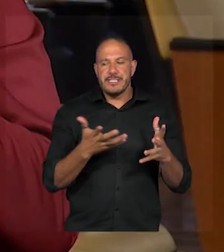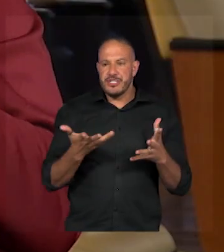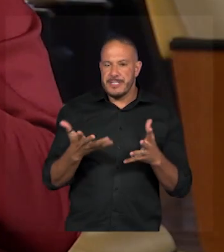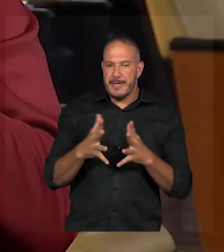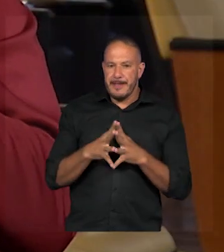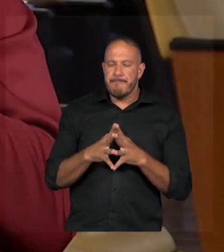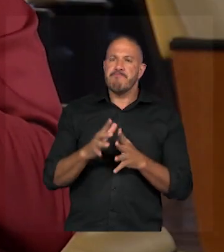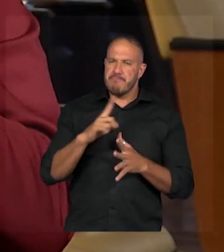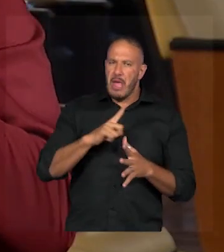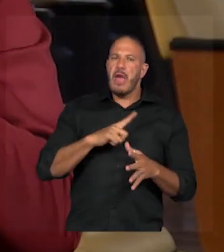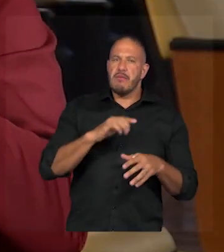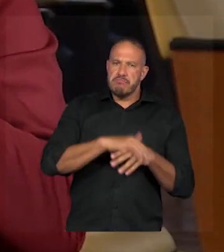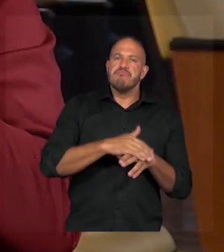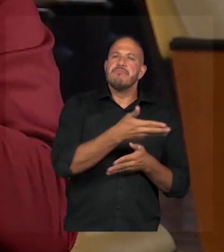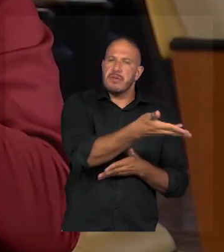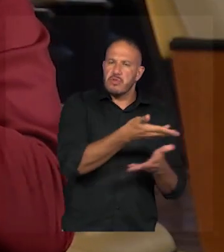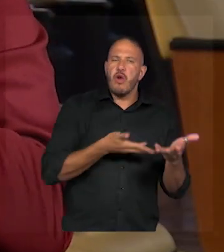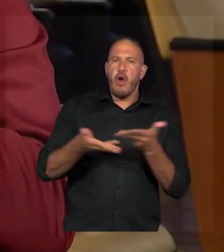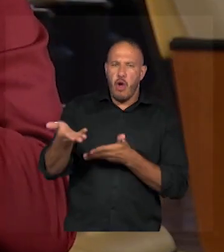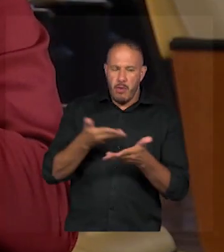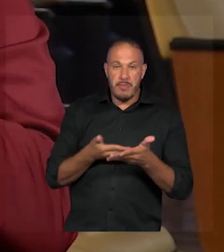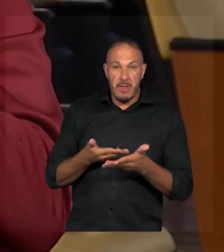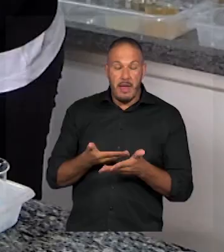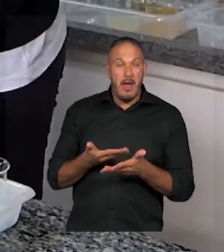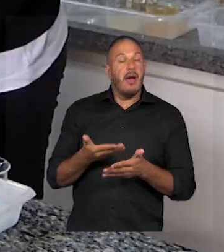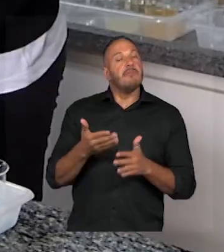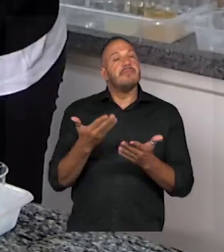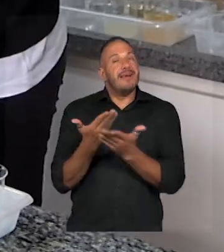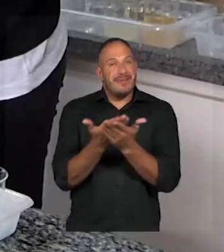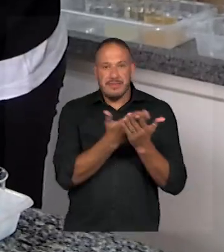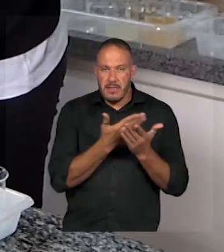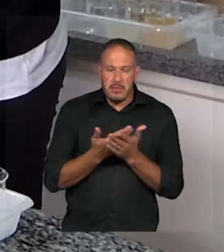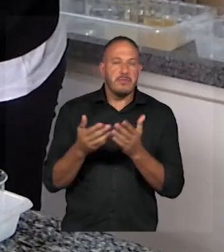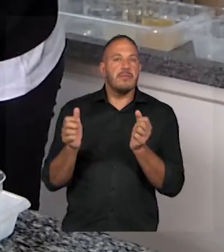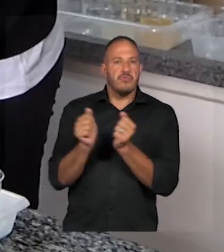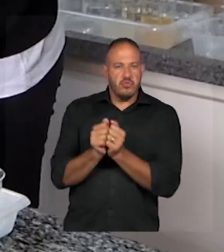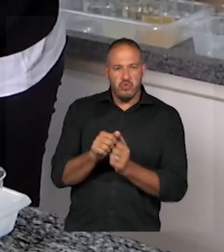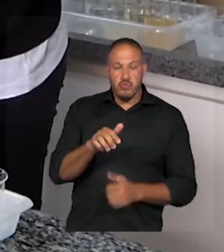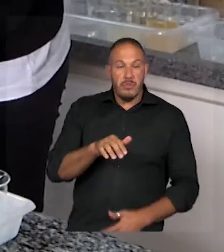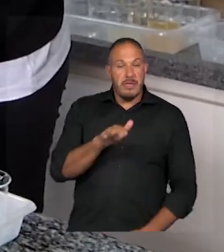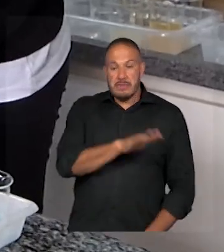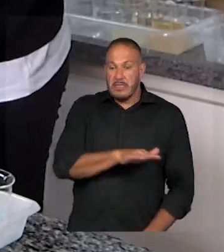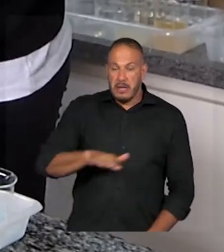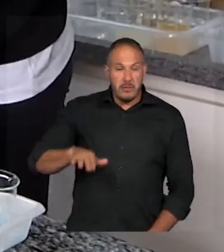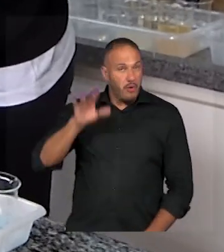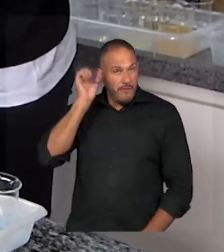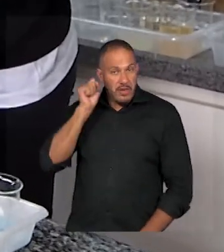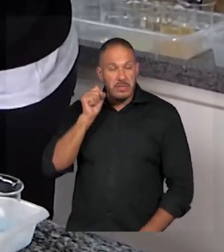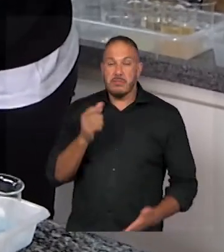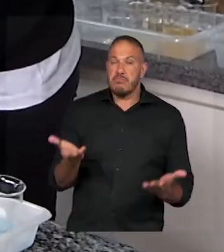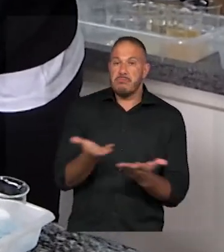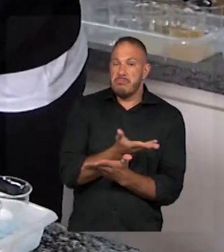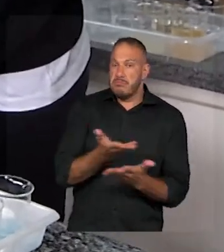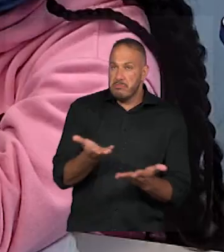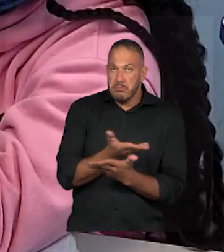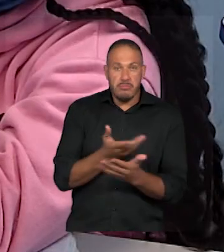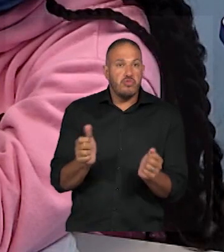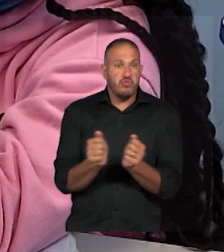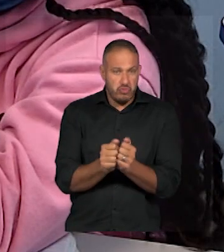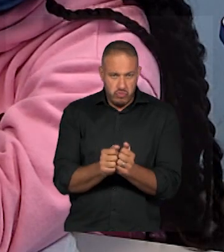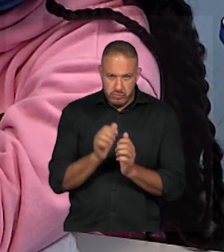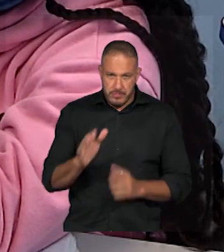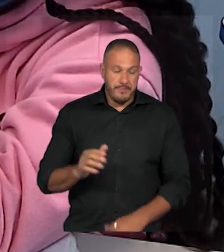que existe a troca. As aulas com os especialistas são com as crianças ouvintes, junto. E muitos projetos.